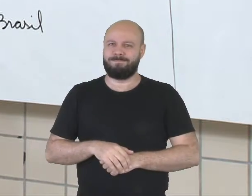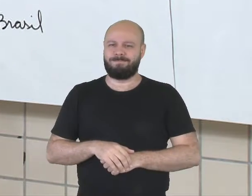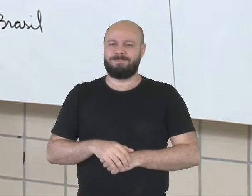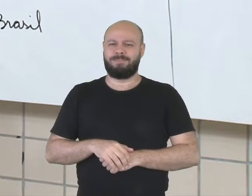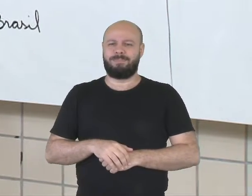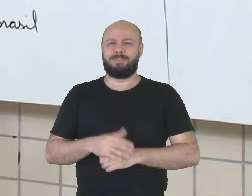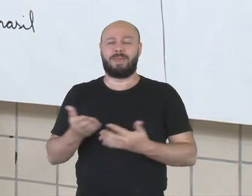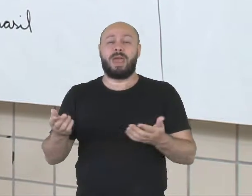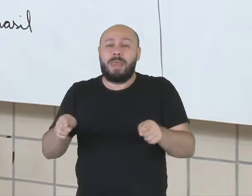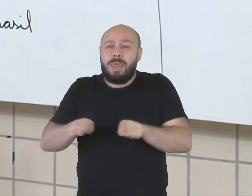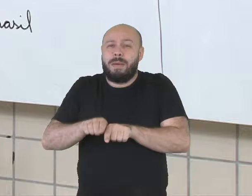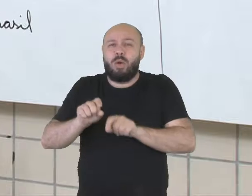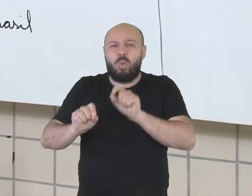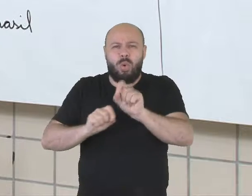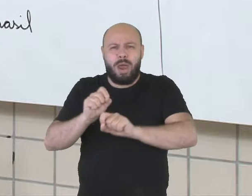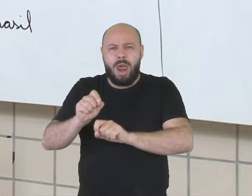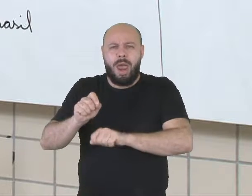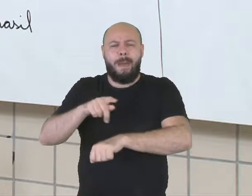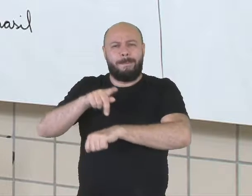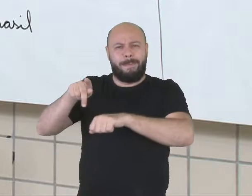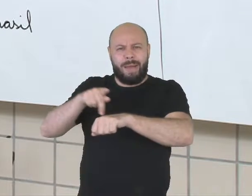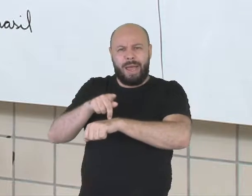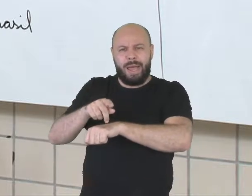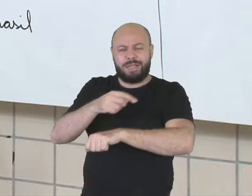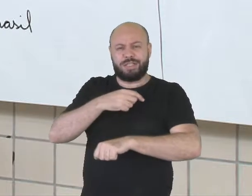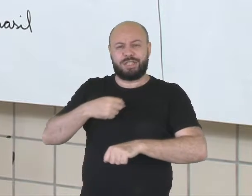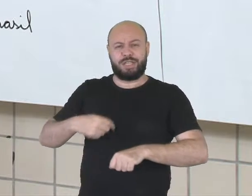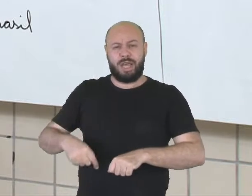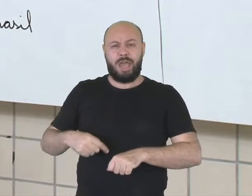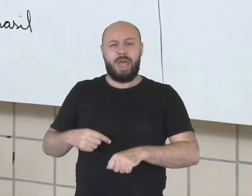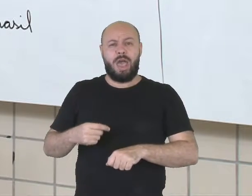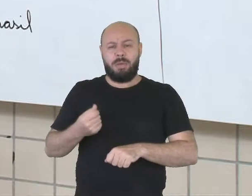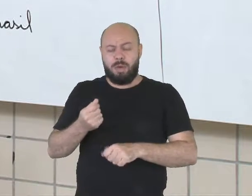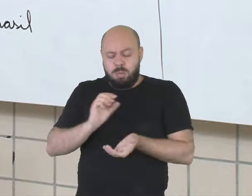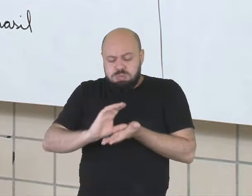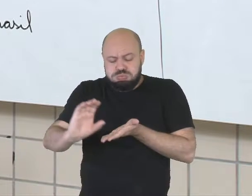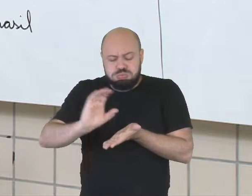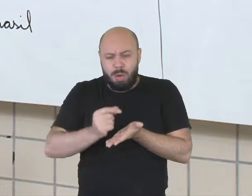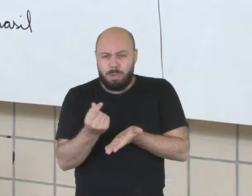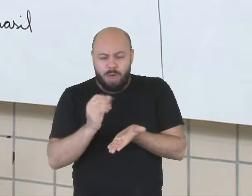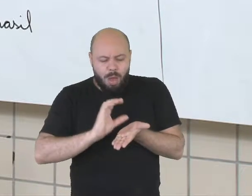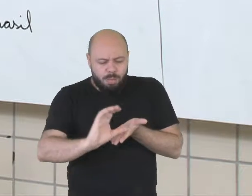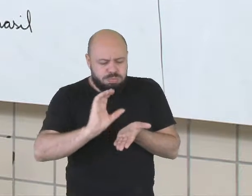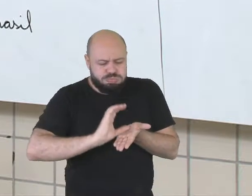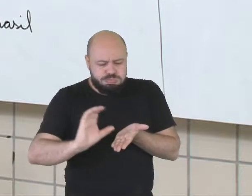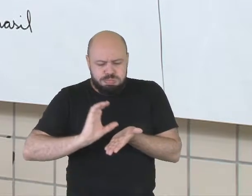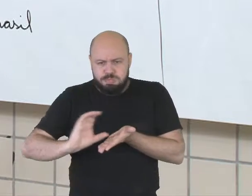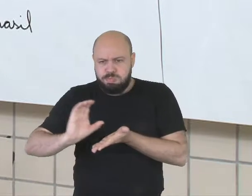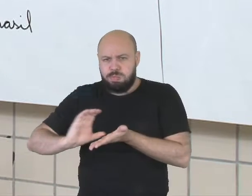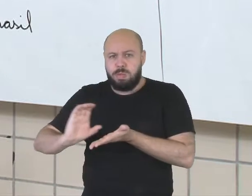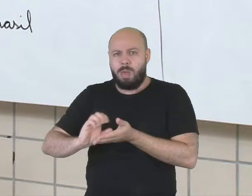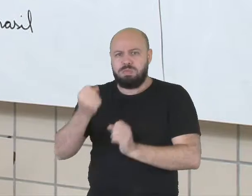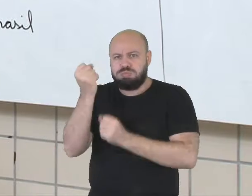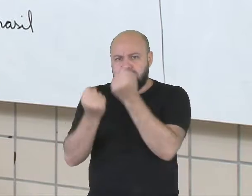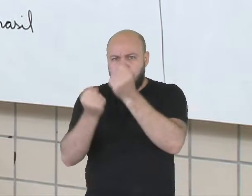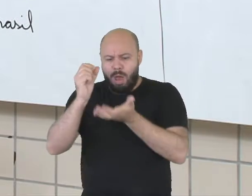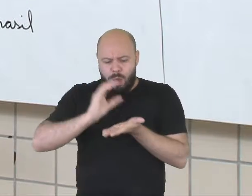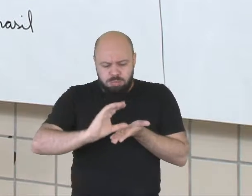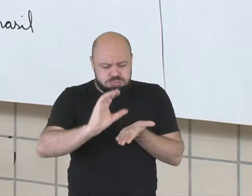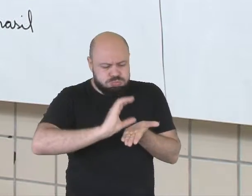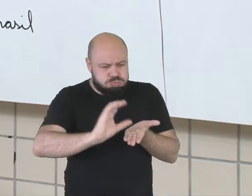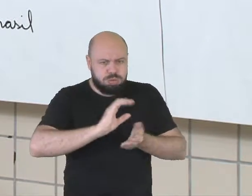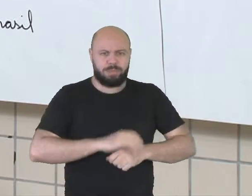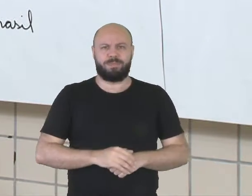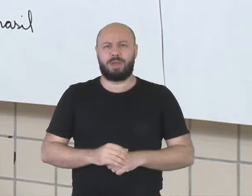estamos falando de um país que eles estão investindo muito em fator de industrialização.